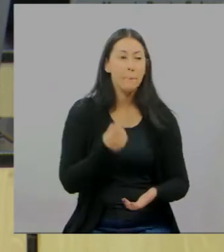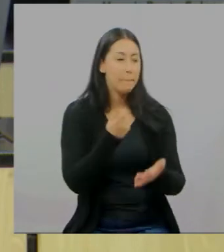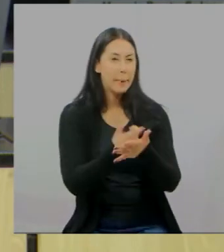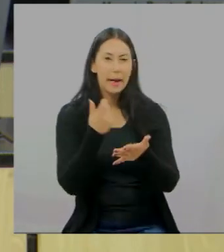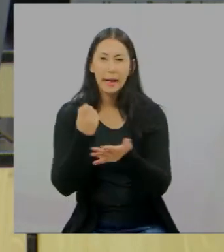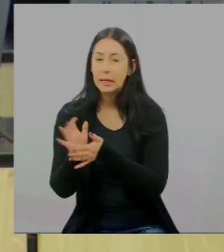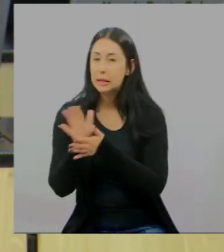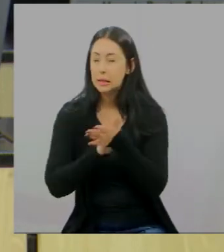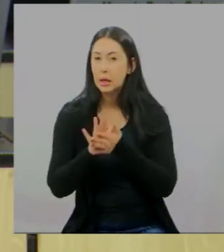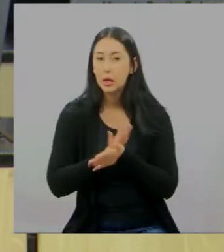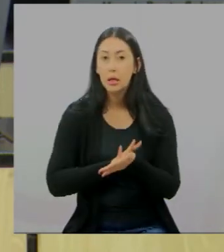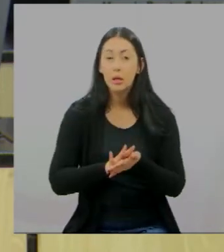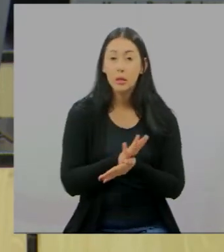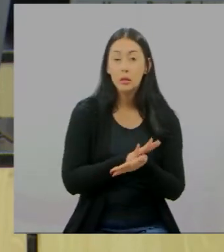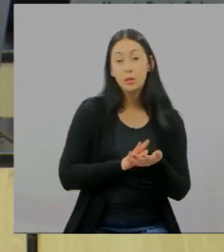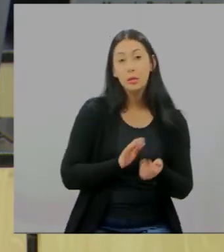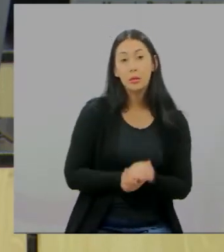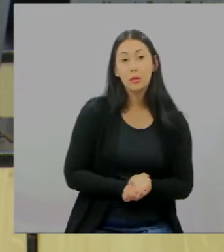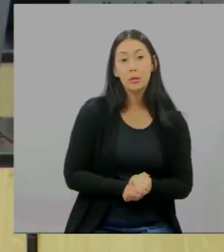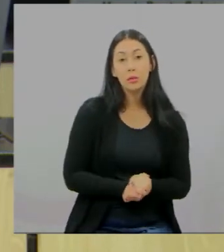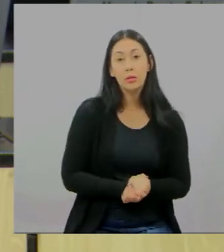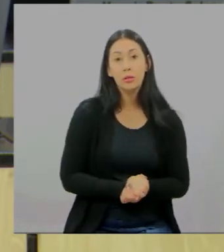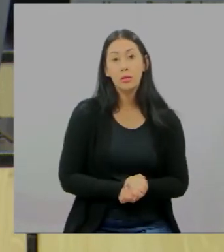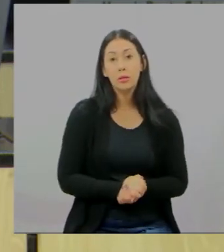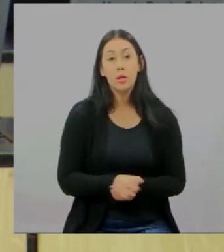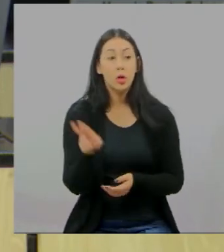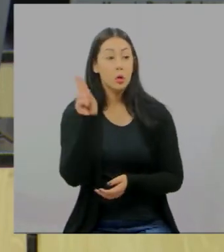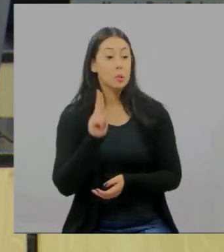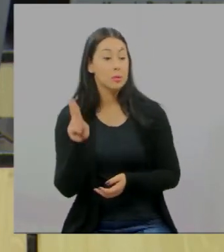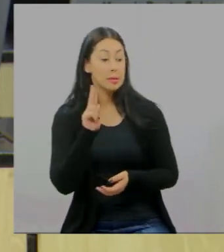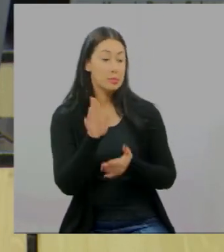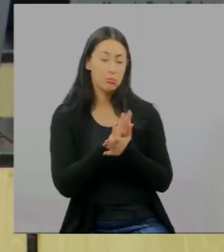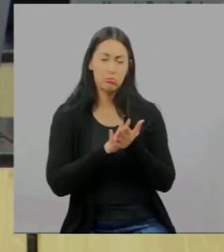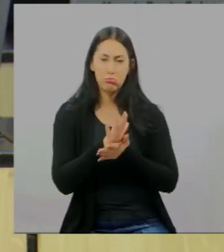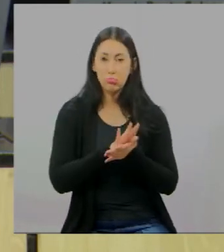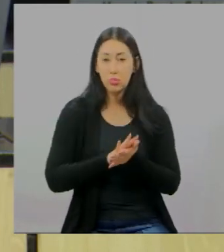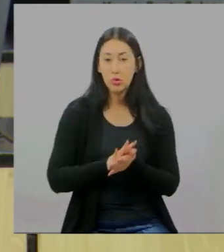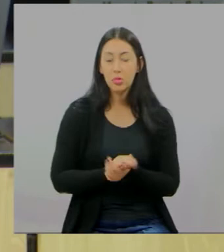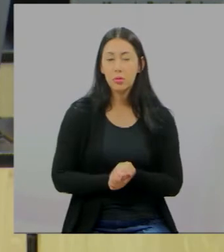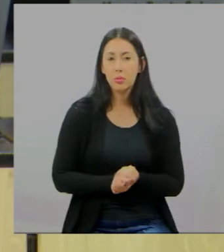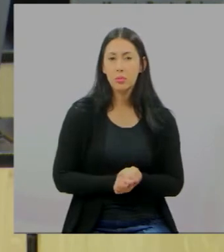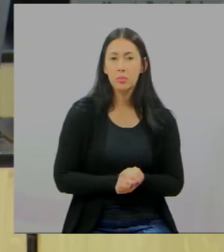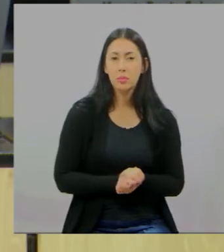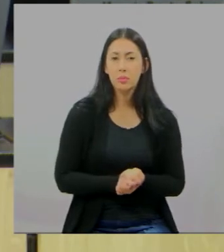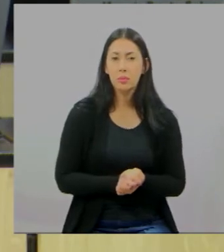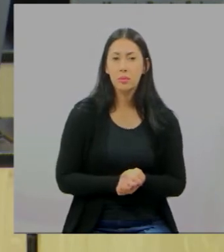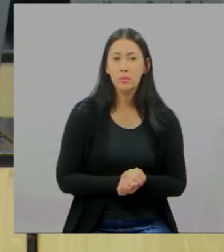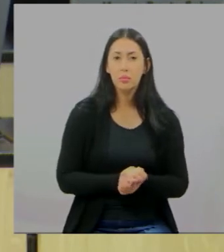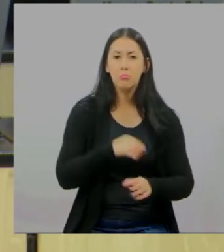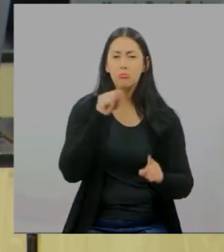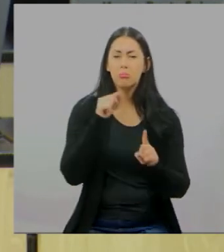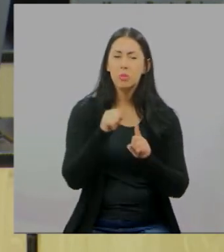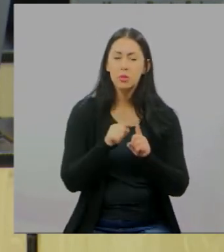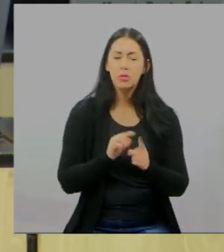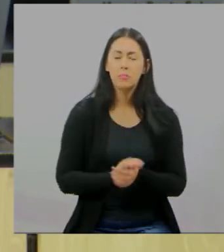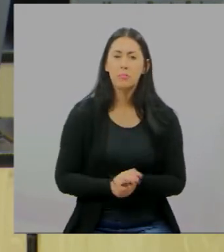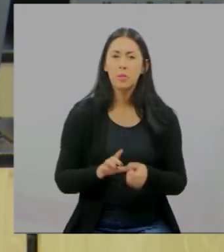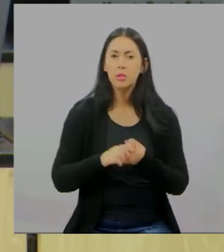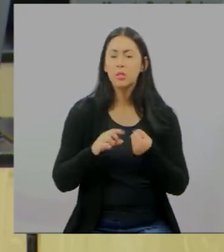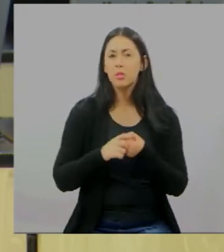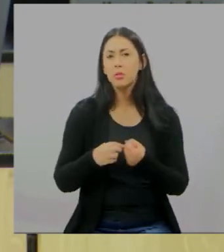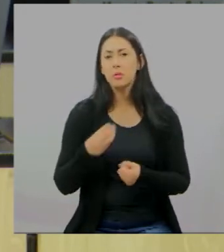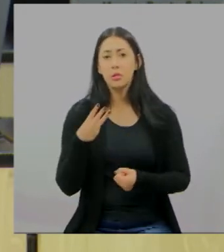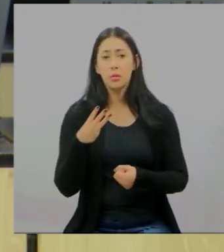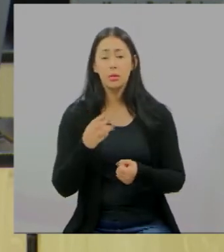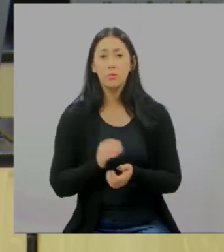pagamento, não sendo vinculado à aquisição ou uso de qualquer bem, direito ou serviço. Capítulo 2º. Objetivos. Artigo 3º. O concurso